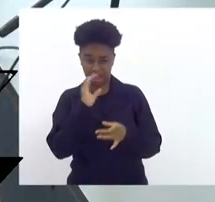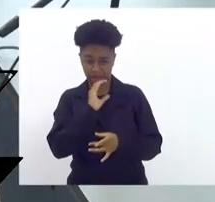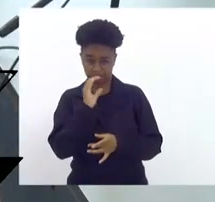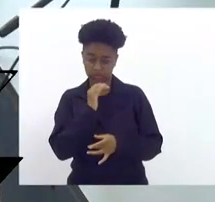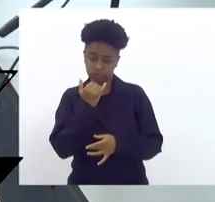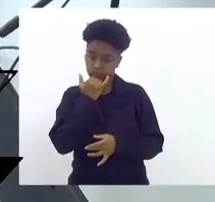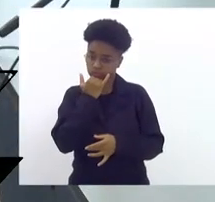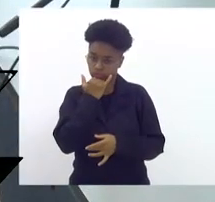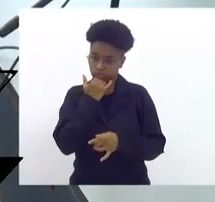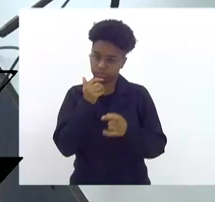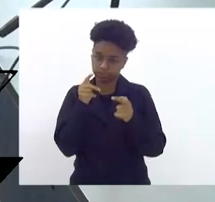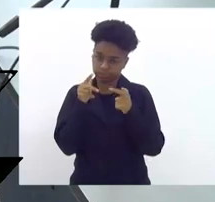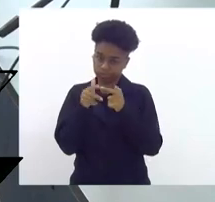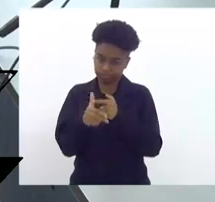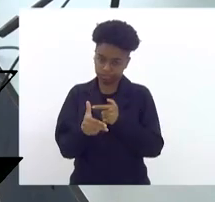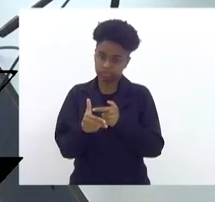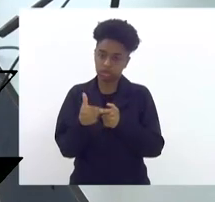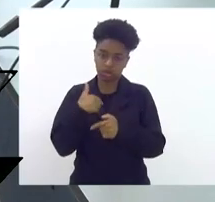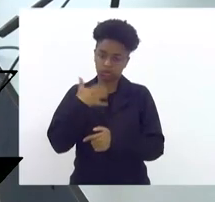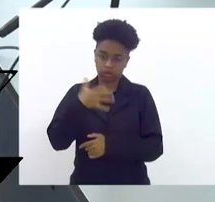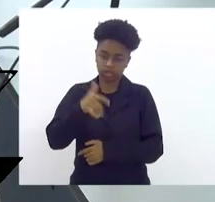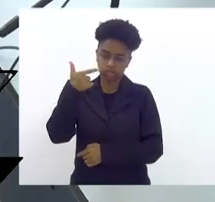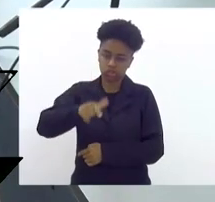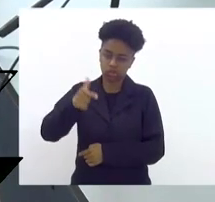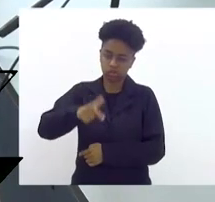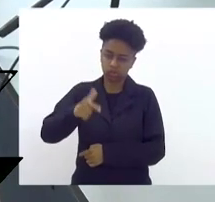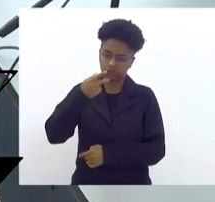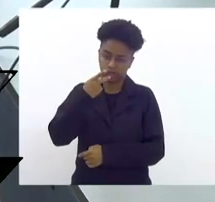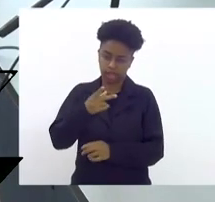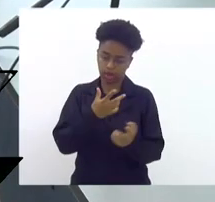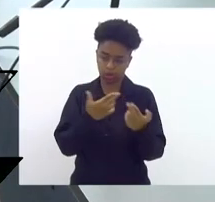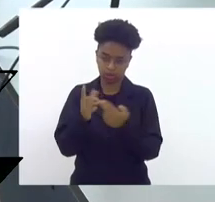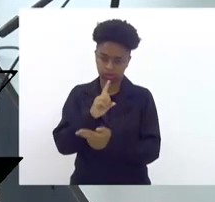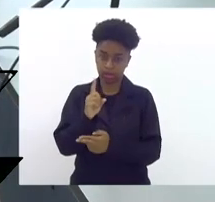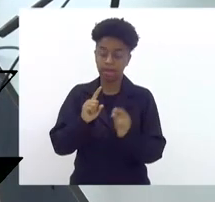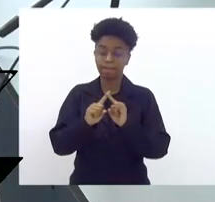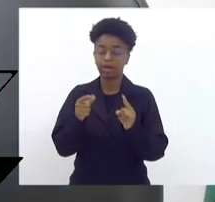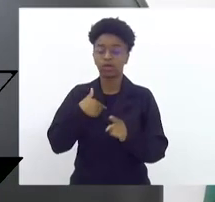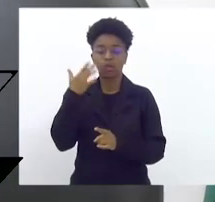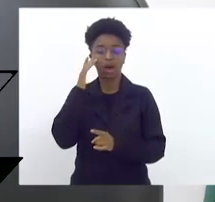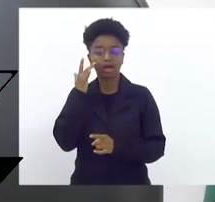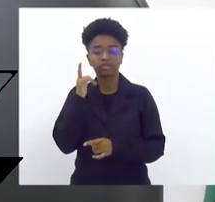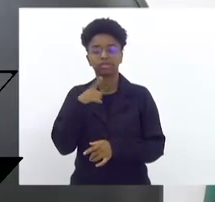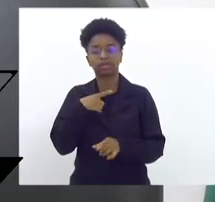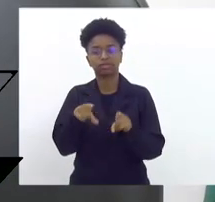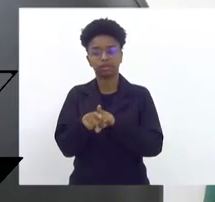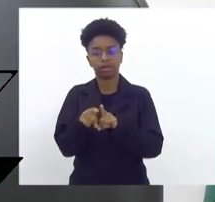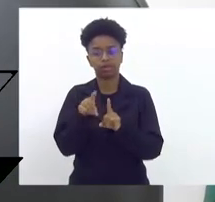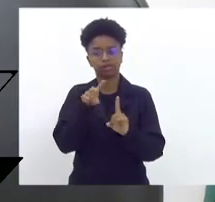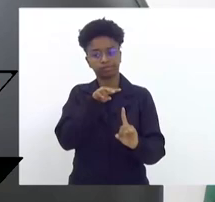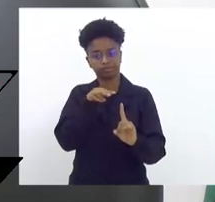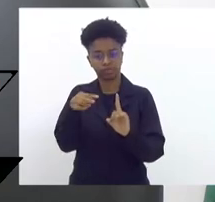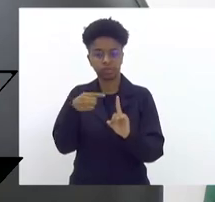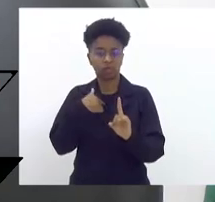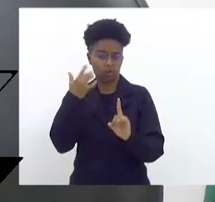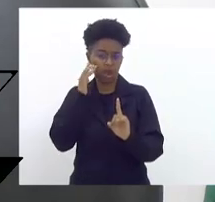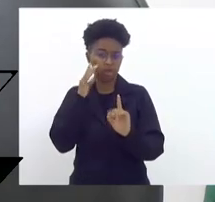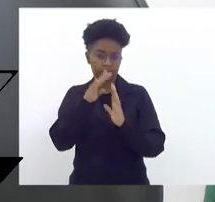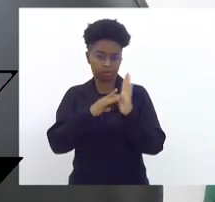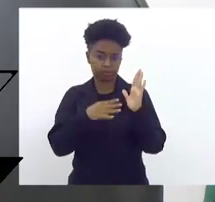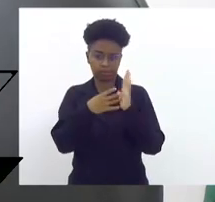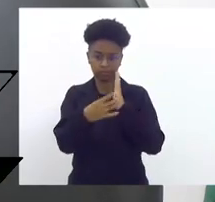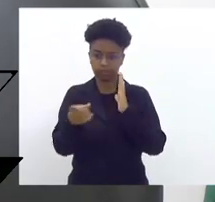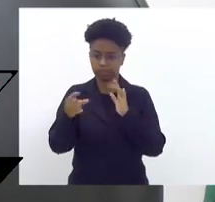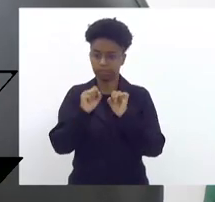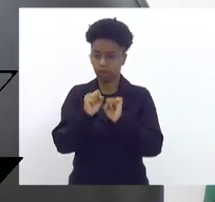sem querer ser evidentemente repetitiva eu acho que tem uma perspectiva também aí no plano de trabalho eu acho que vossa excelência